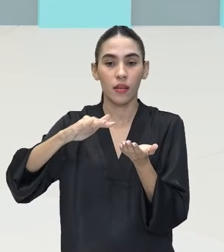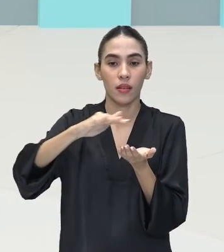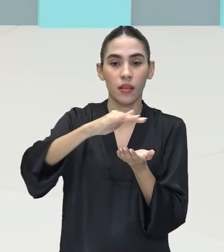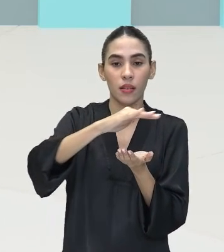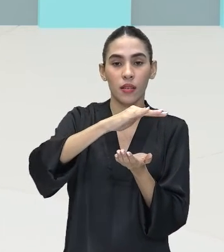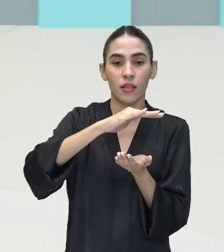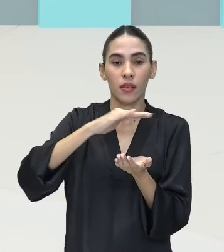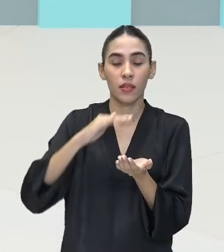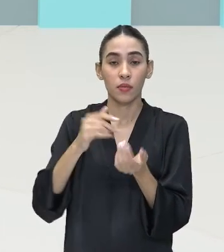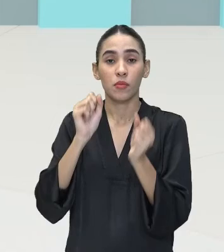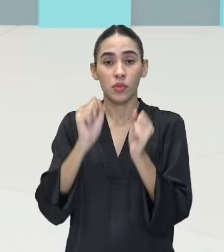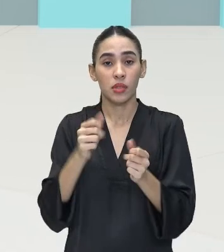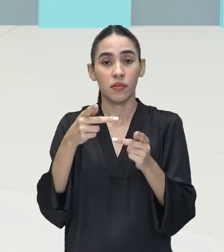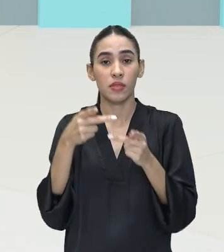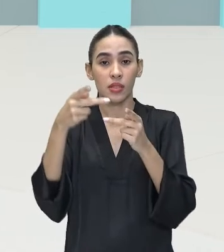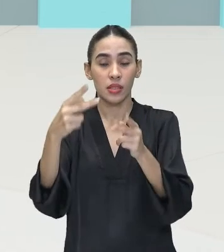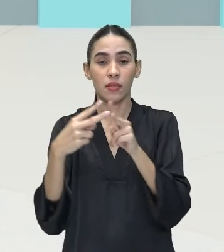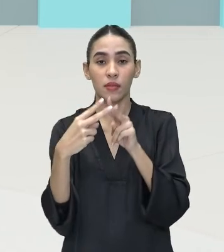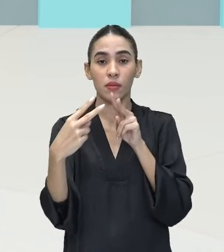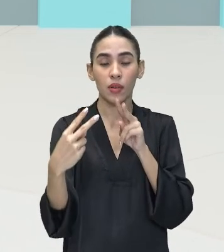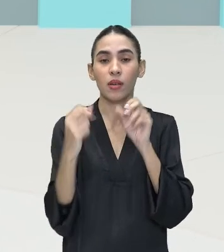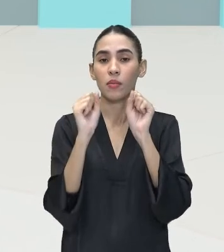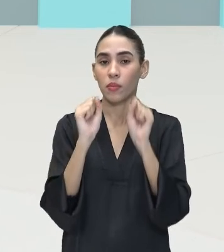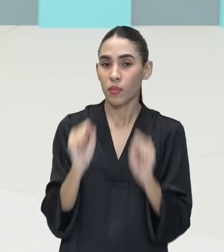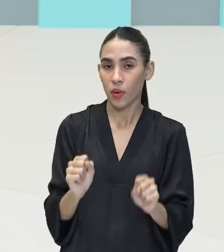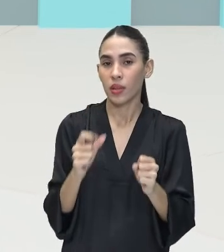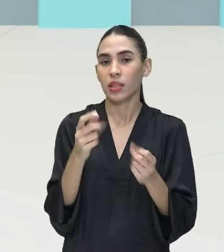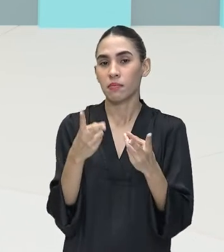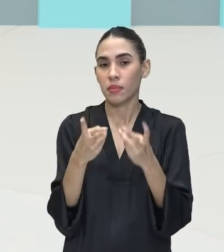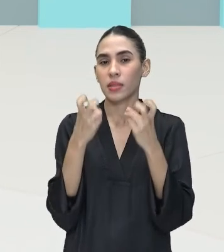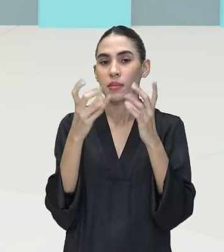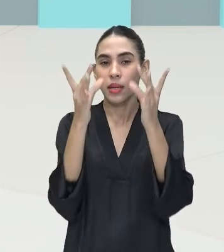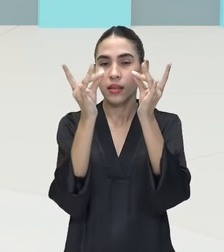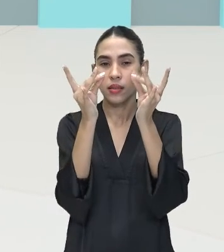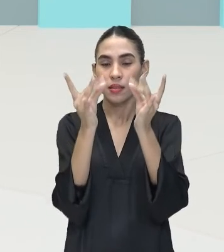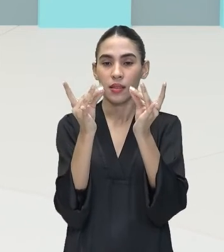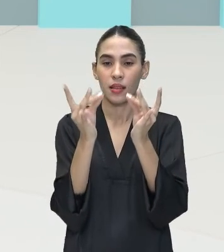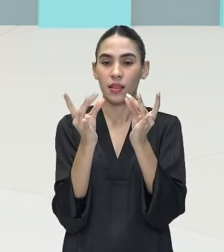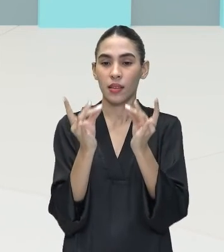dessa visita virtual, você vê com detalhes aqui